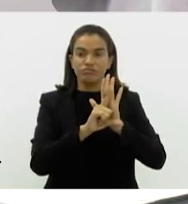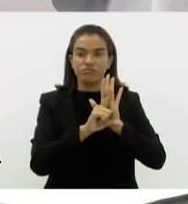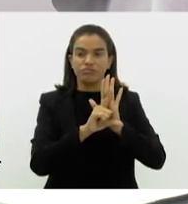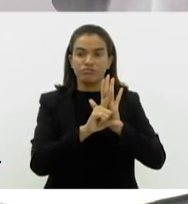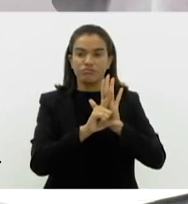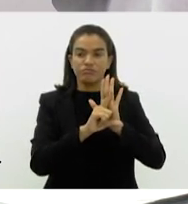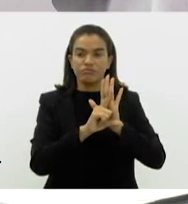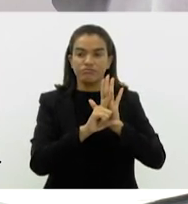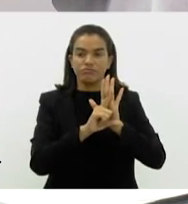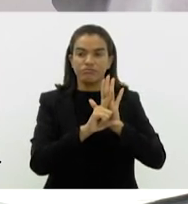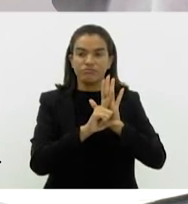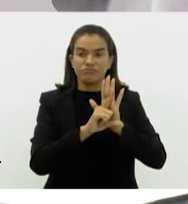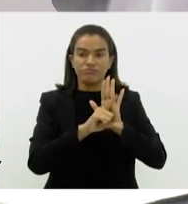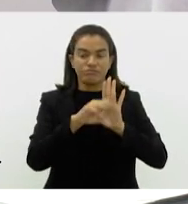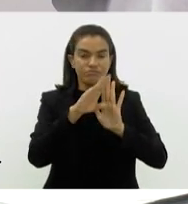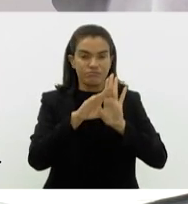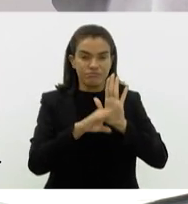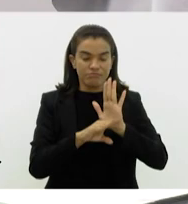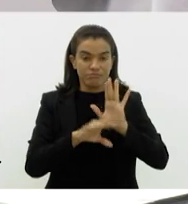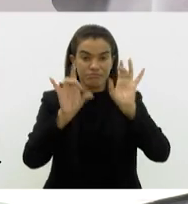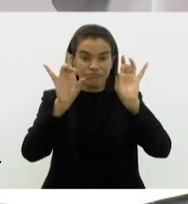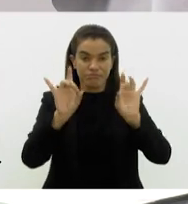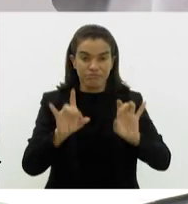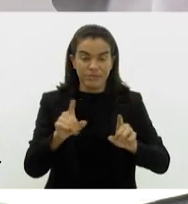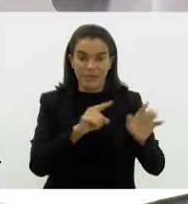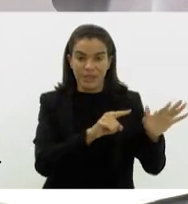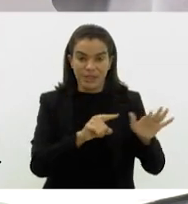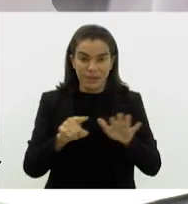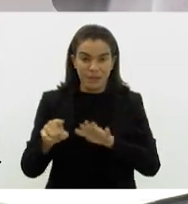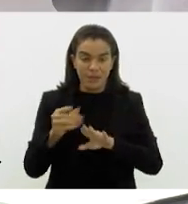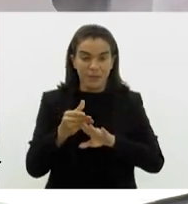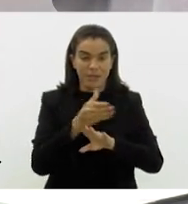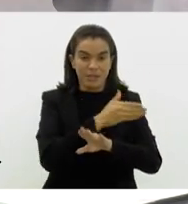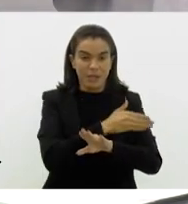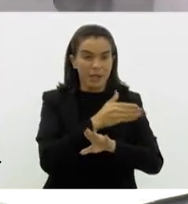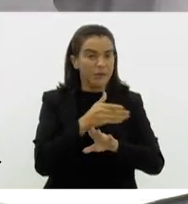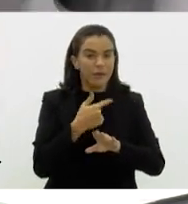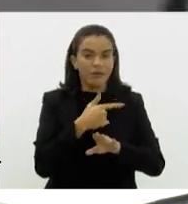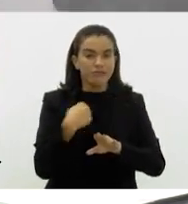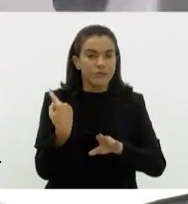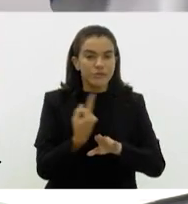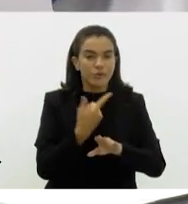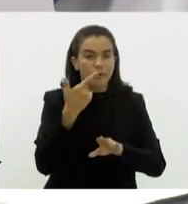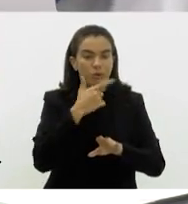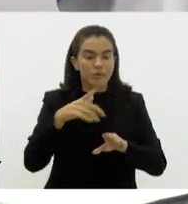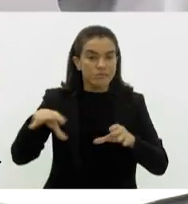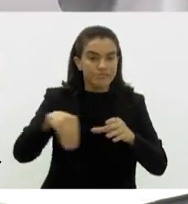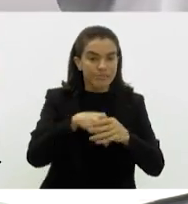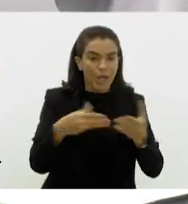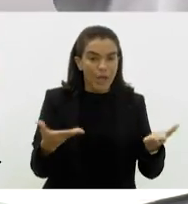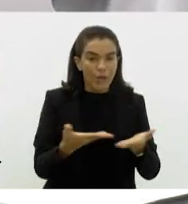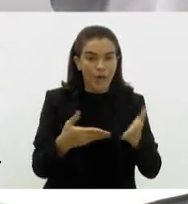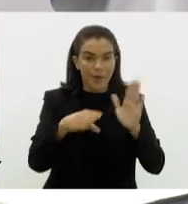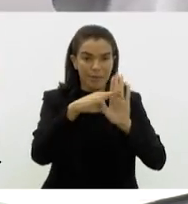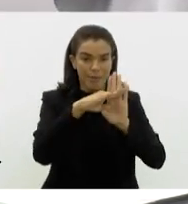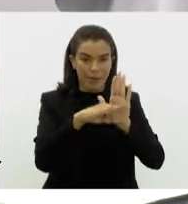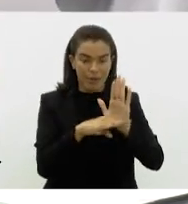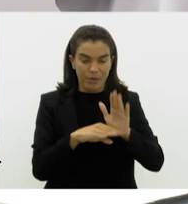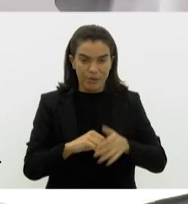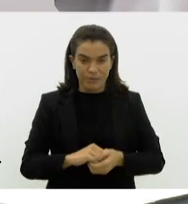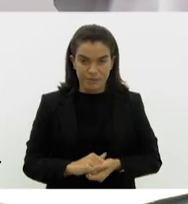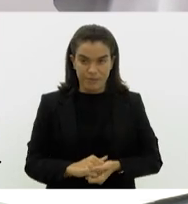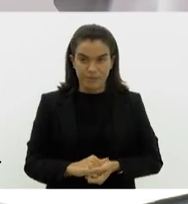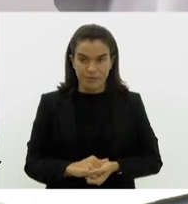da pauta extraordinária da semana passada, que acabaram não sendo apreciados, nós incorporamos a pauta ordinária dessa